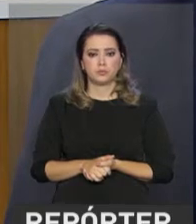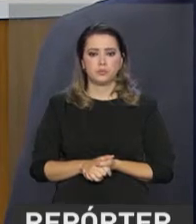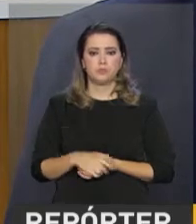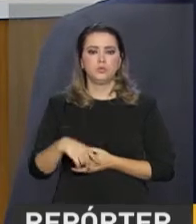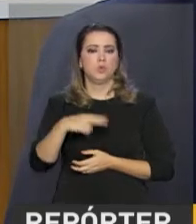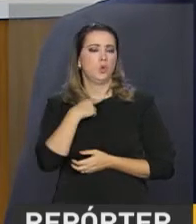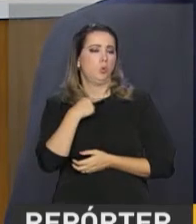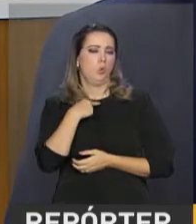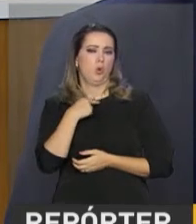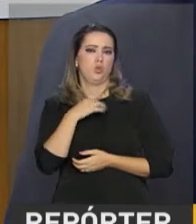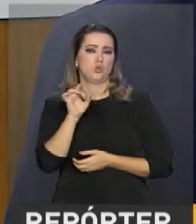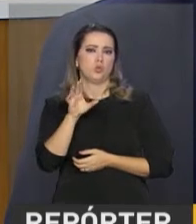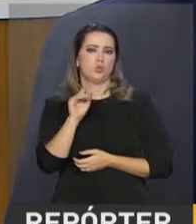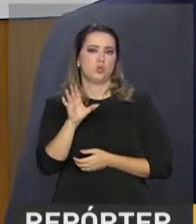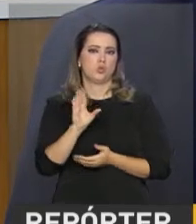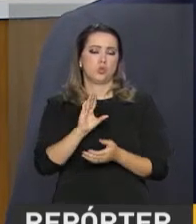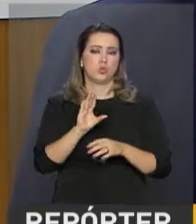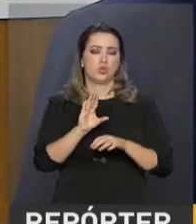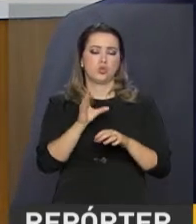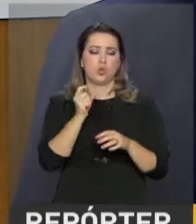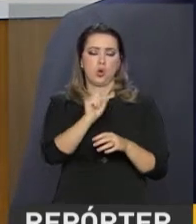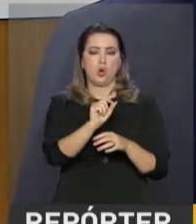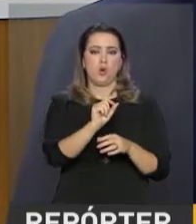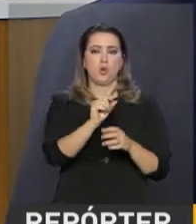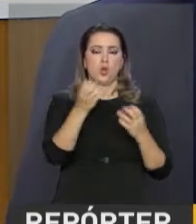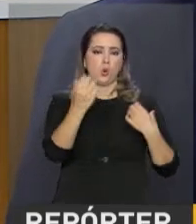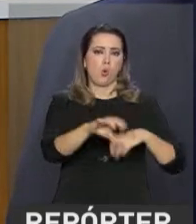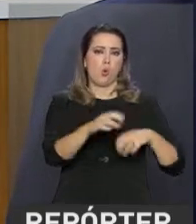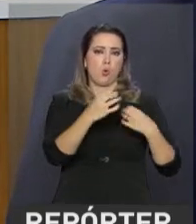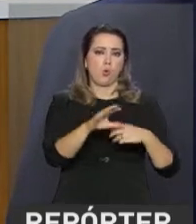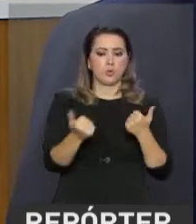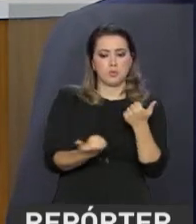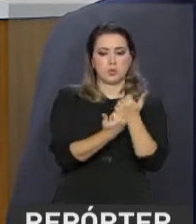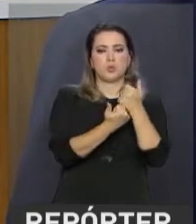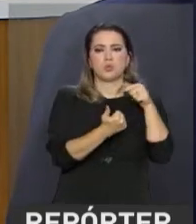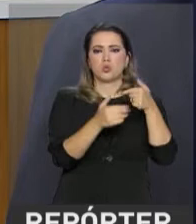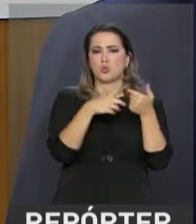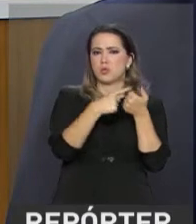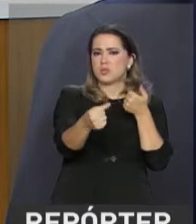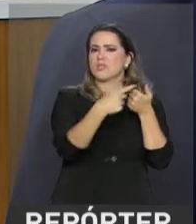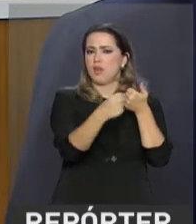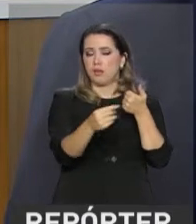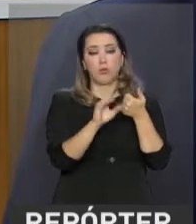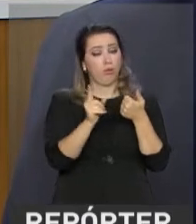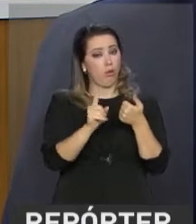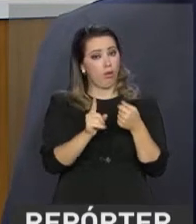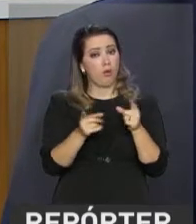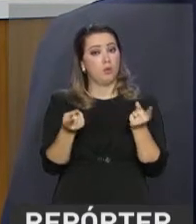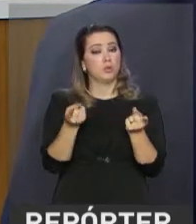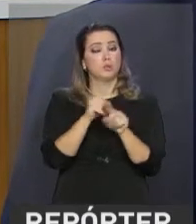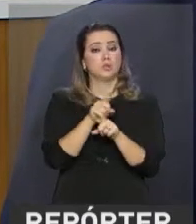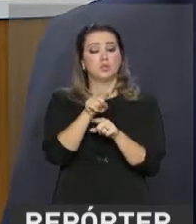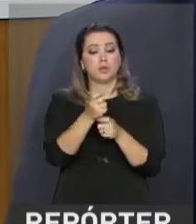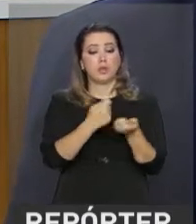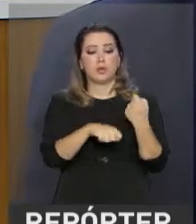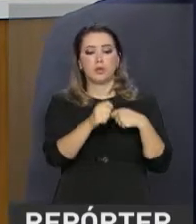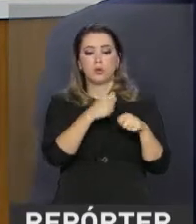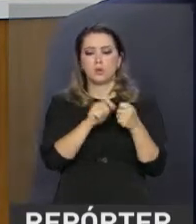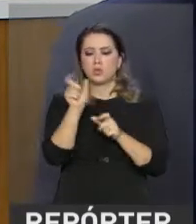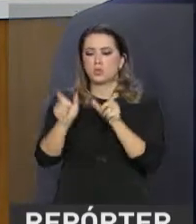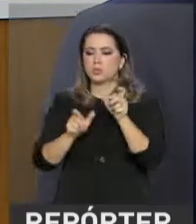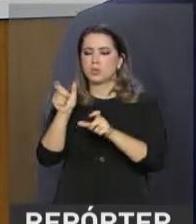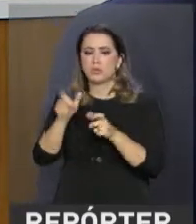saíram onde saiu porque nós estamos digitalizando governo nós estamos mudando os processos de trabalho e isso vai gerar economia de